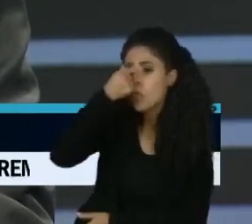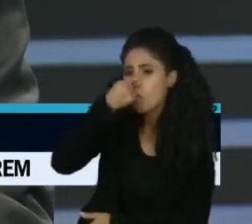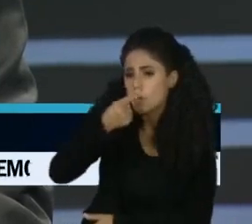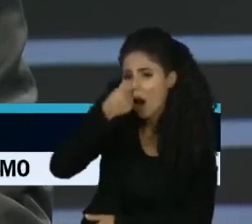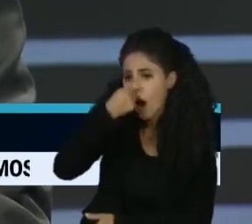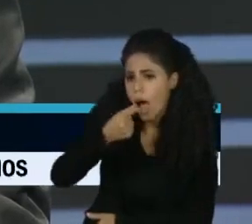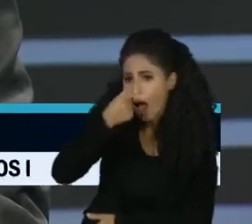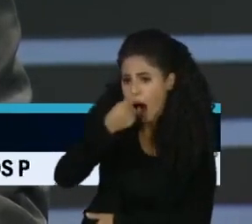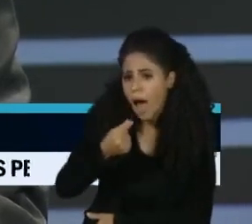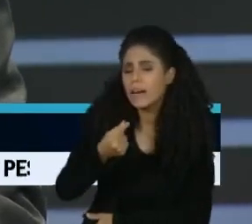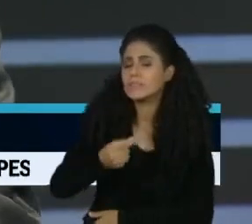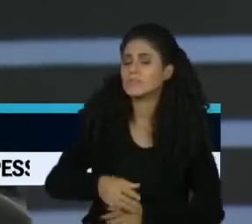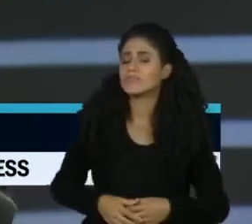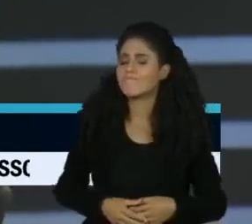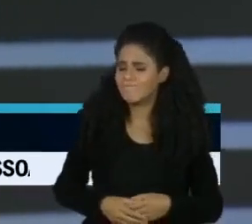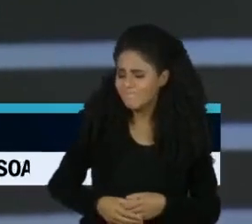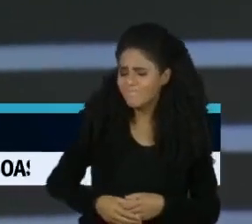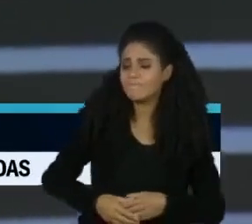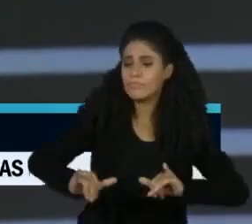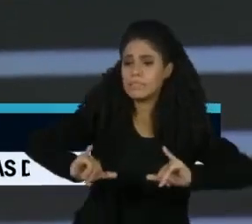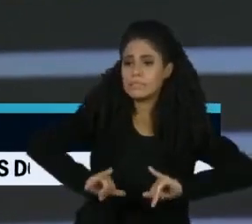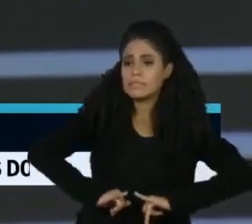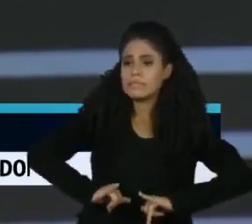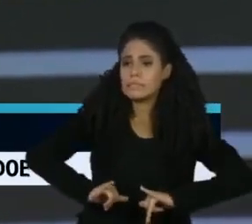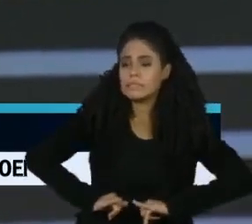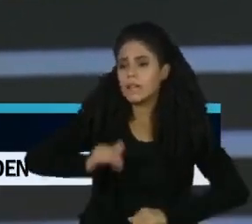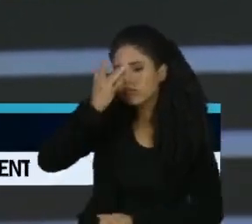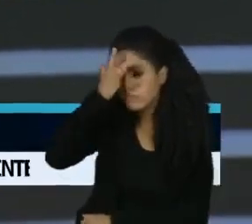desgasta bravatas, né?